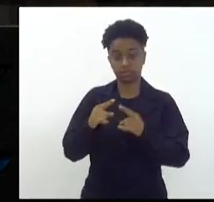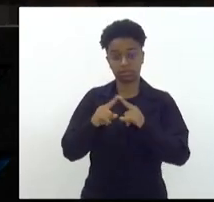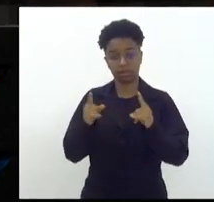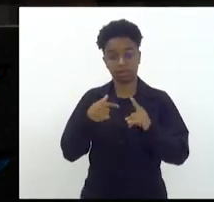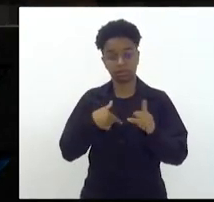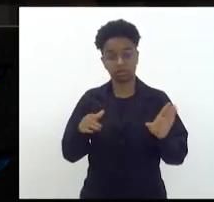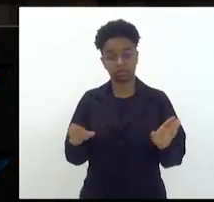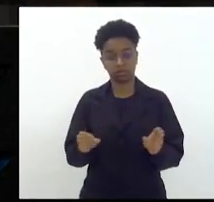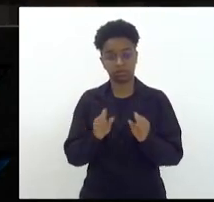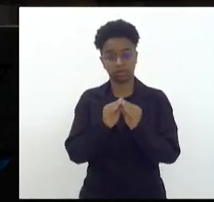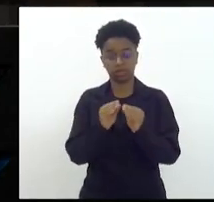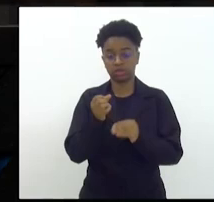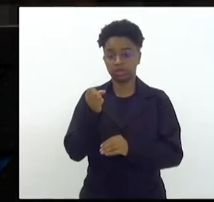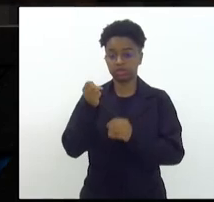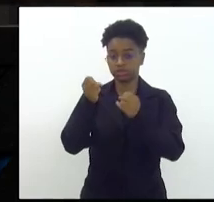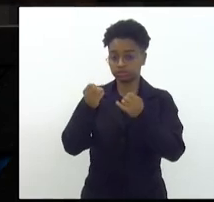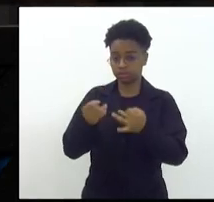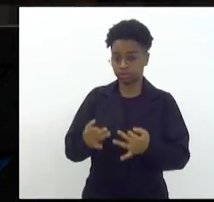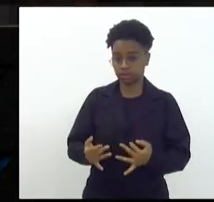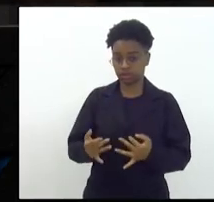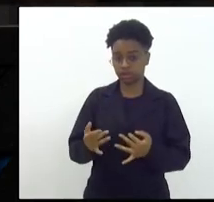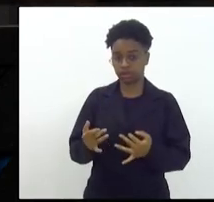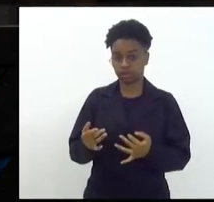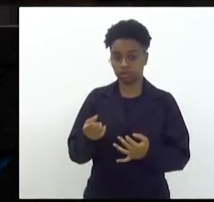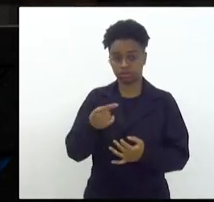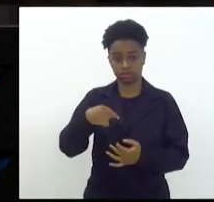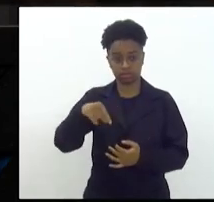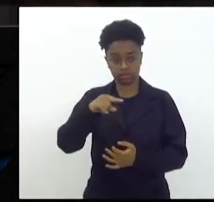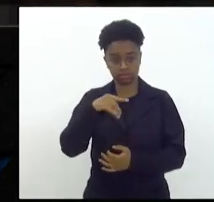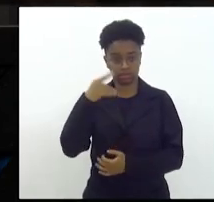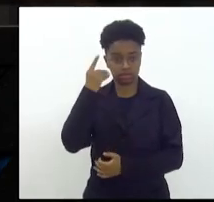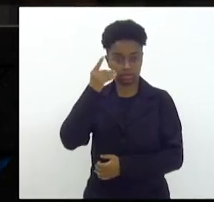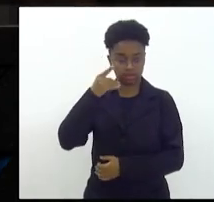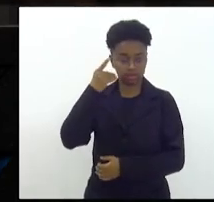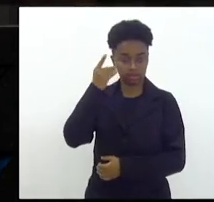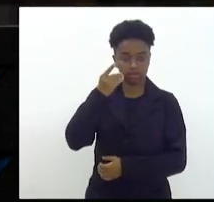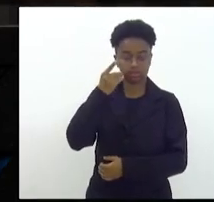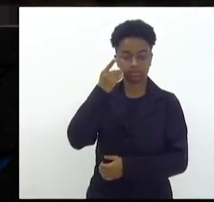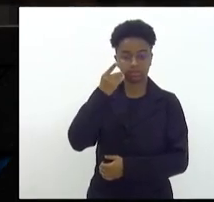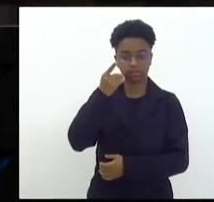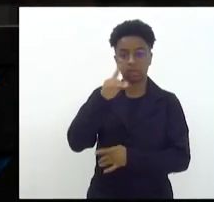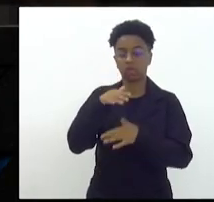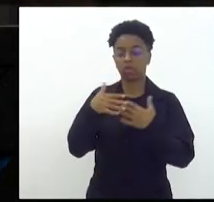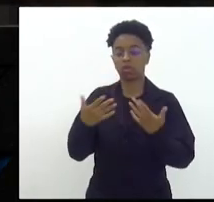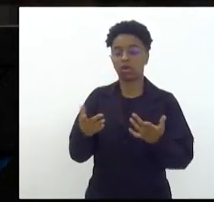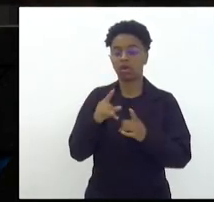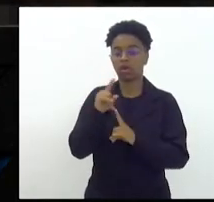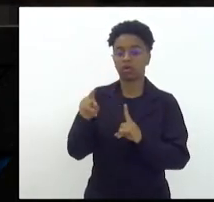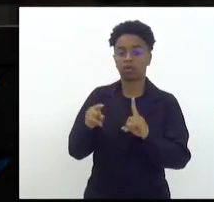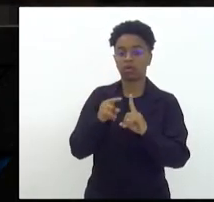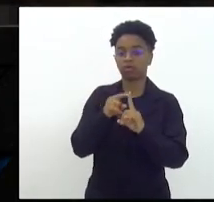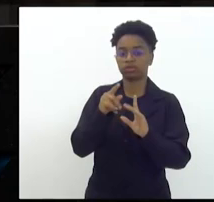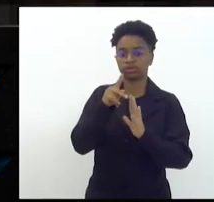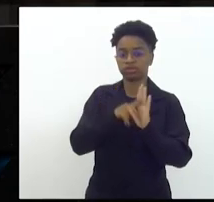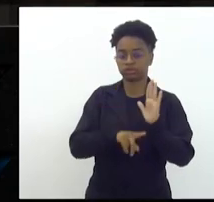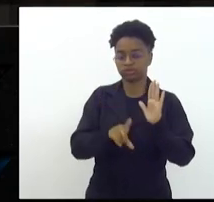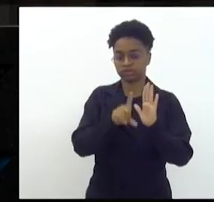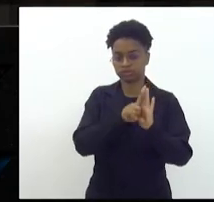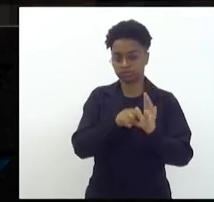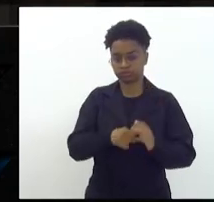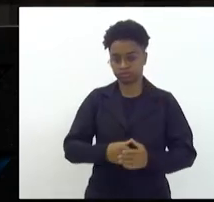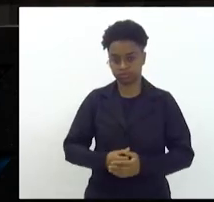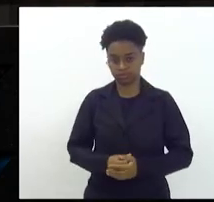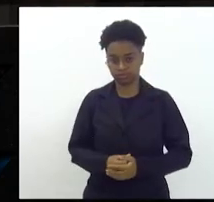palavras explicar aqui para os deputadas e deputados o objetivo desse projeto